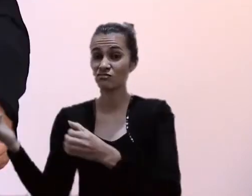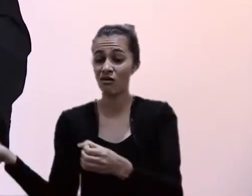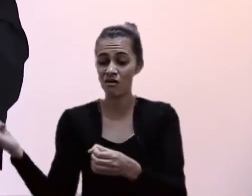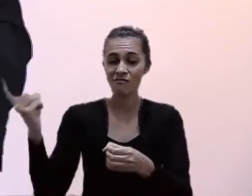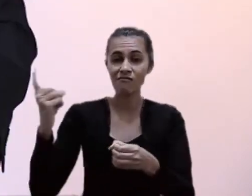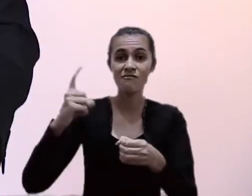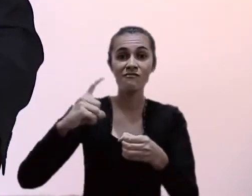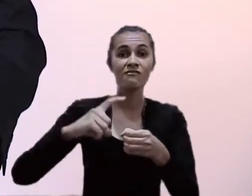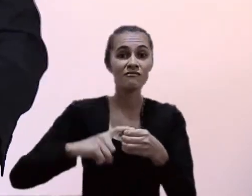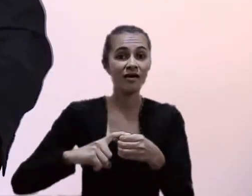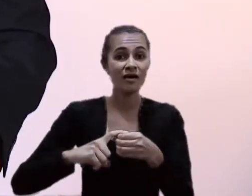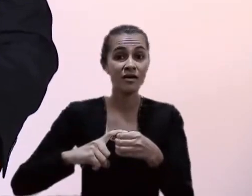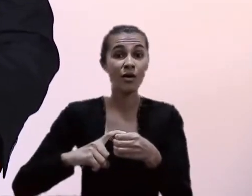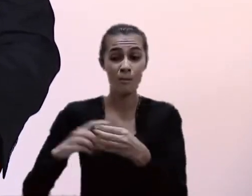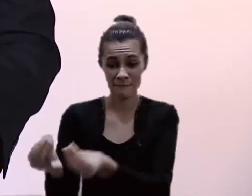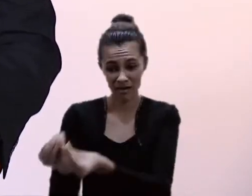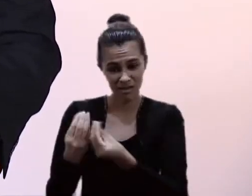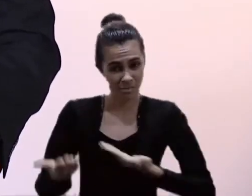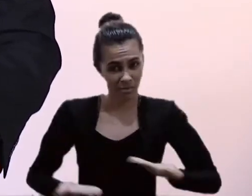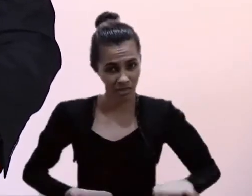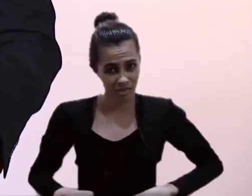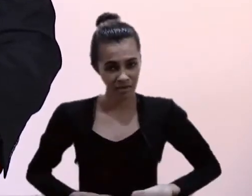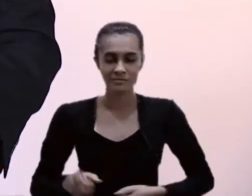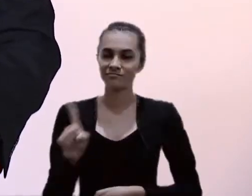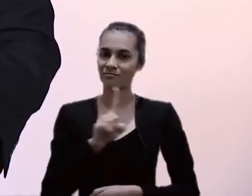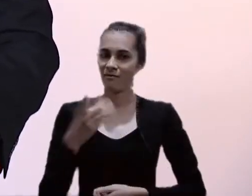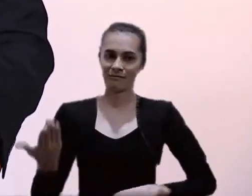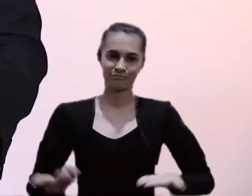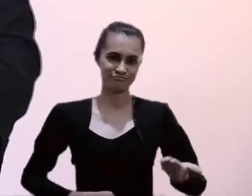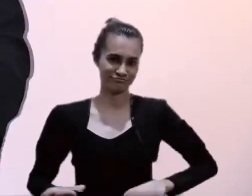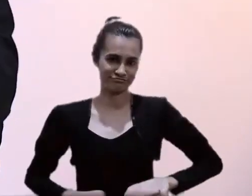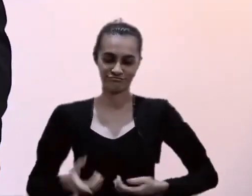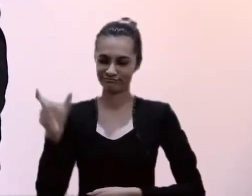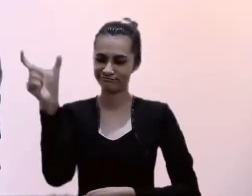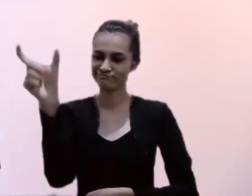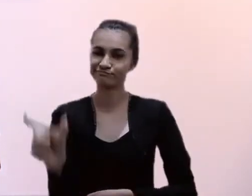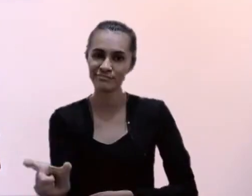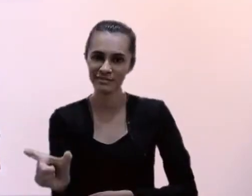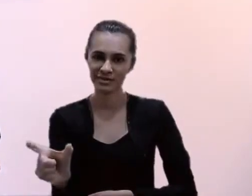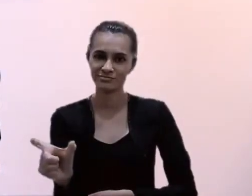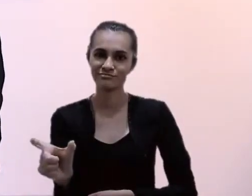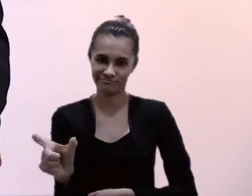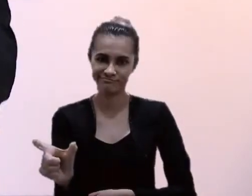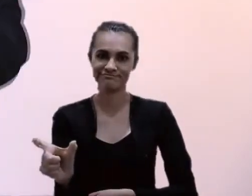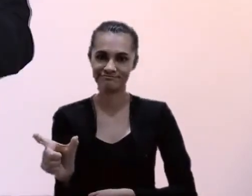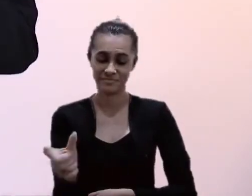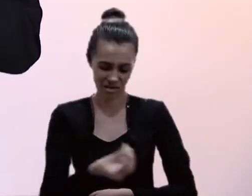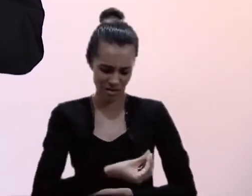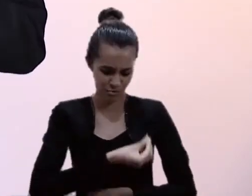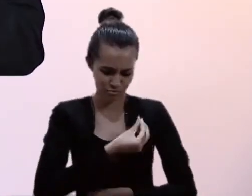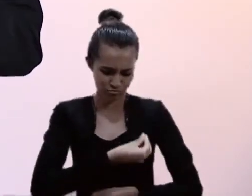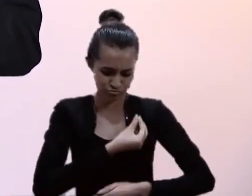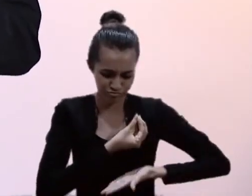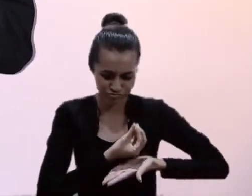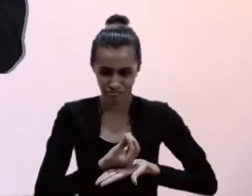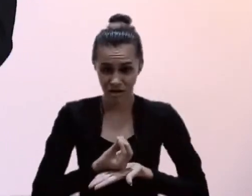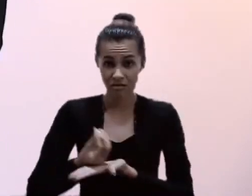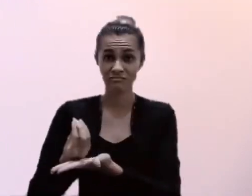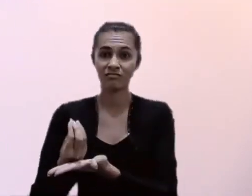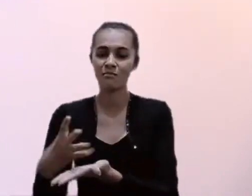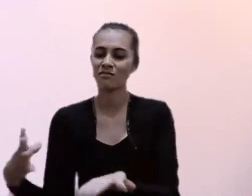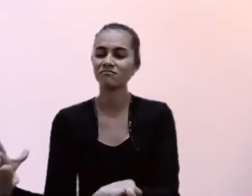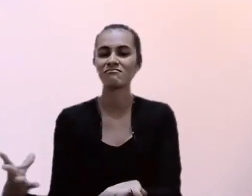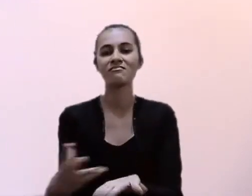mas para servir, e para dar a sua vida como resgate de muitos. O Filho do Homem veio